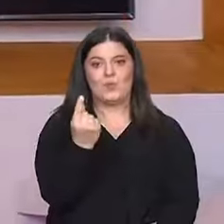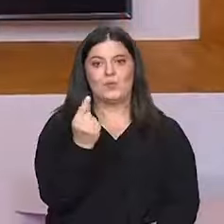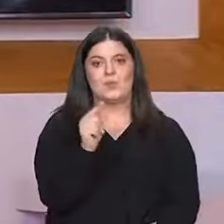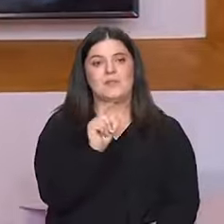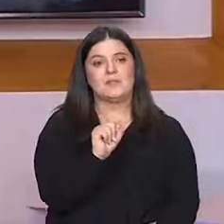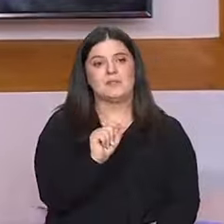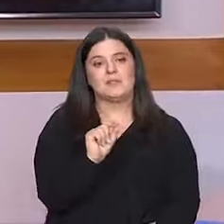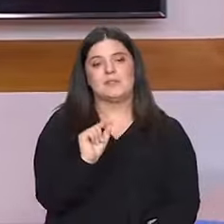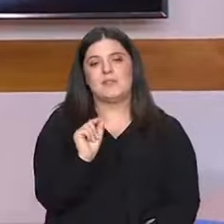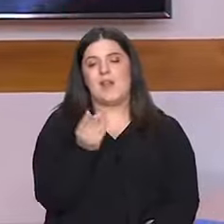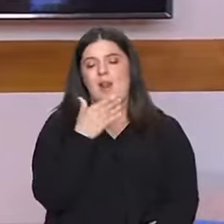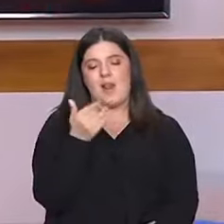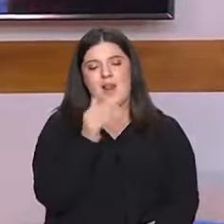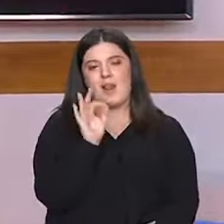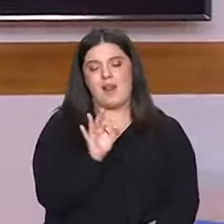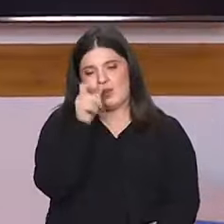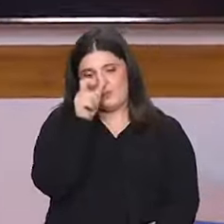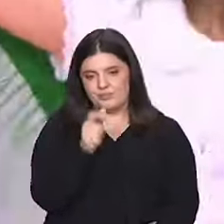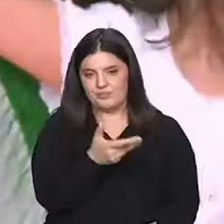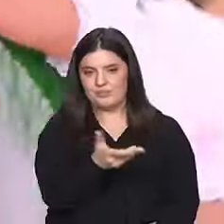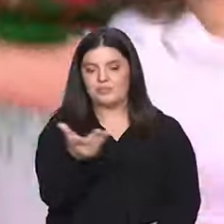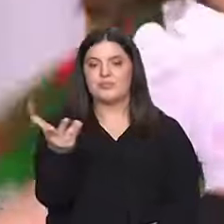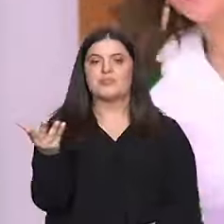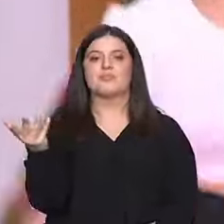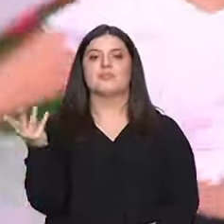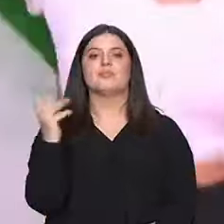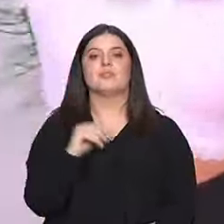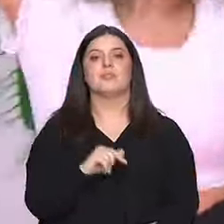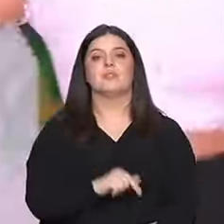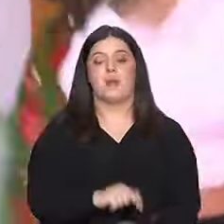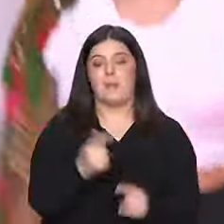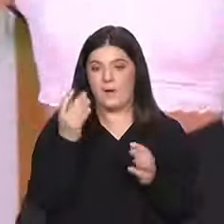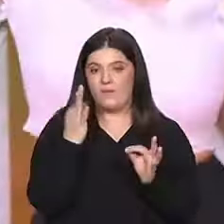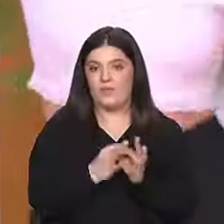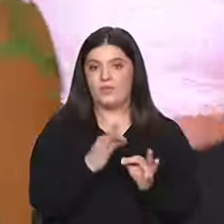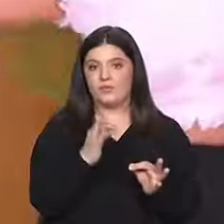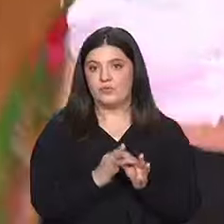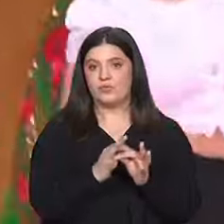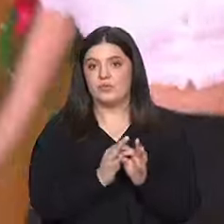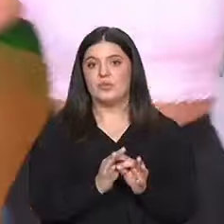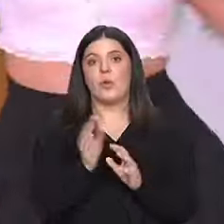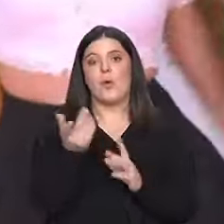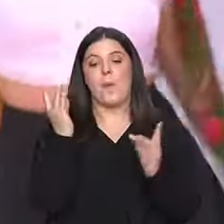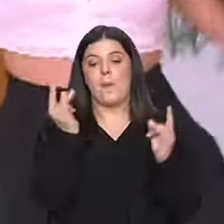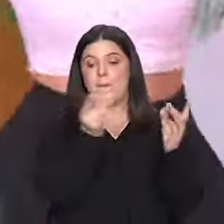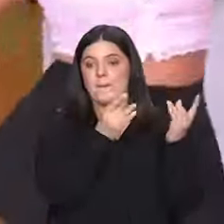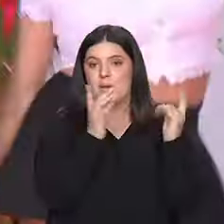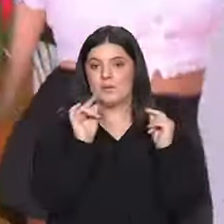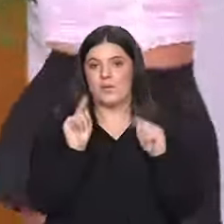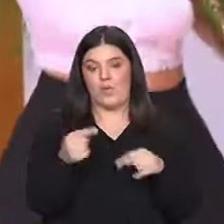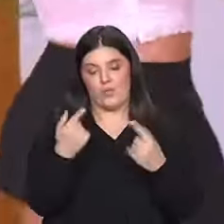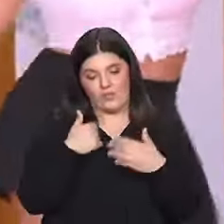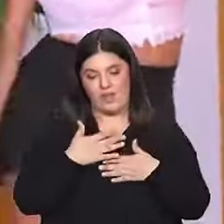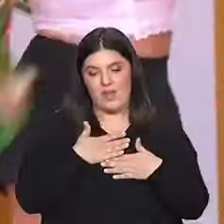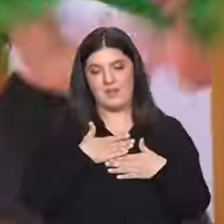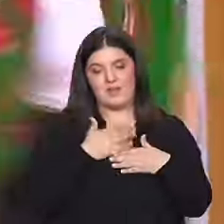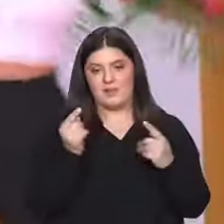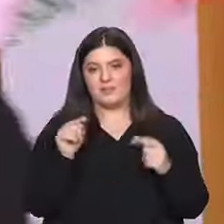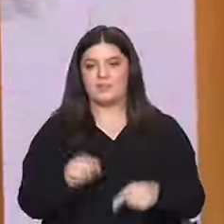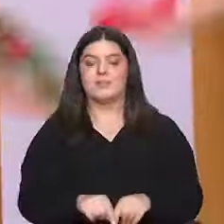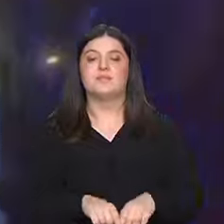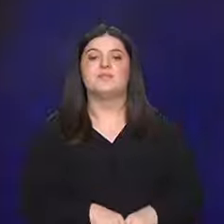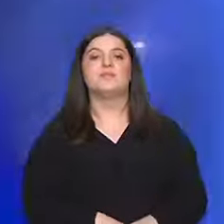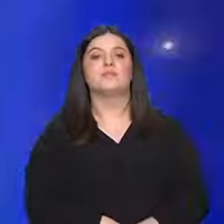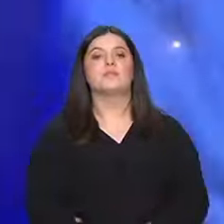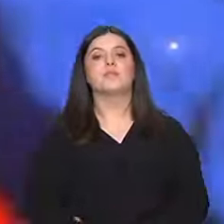chorizinho, é lindo este freguês. E para comemorar o lindo malhão, hoje quer dançar